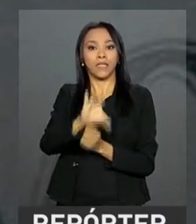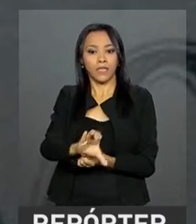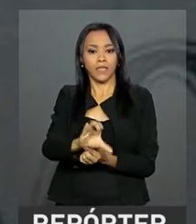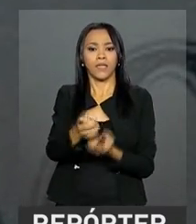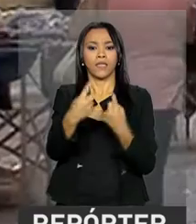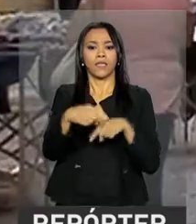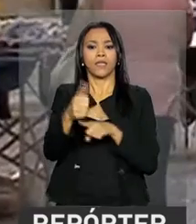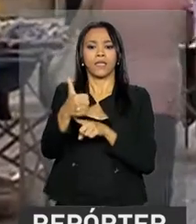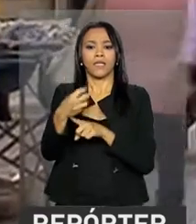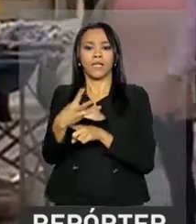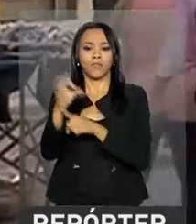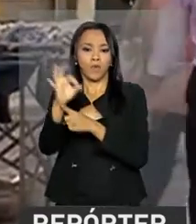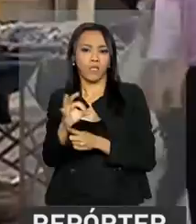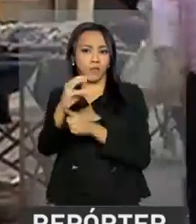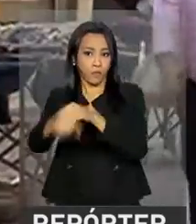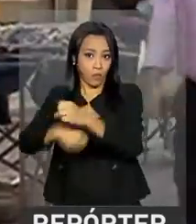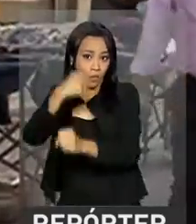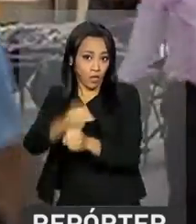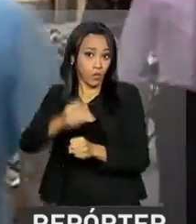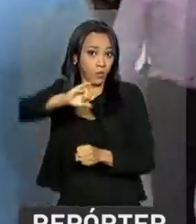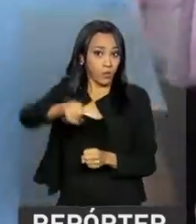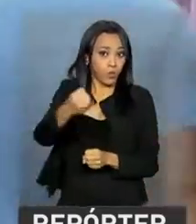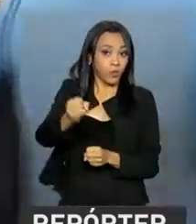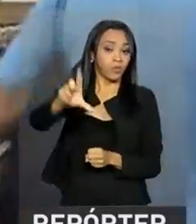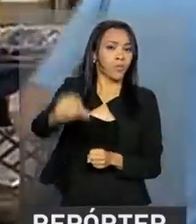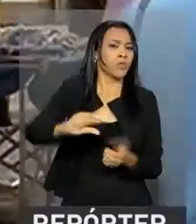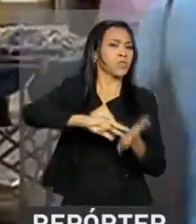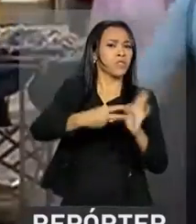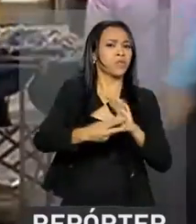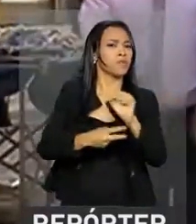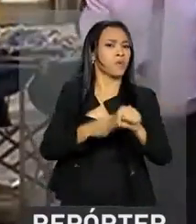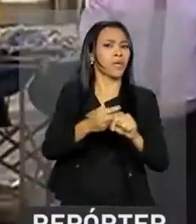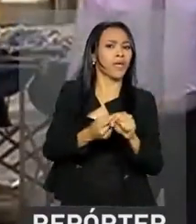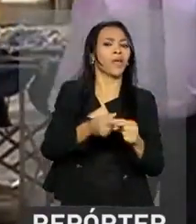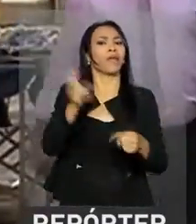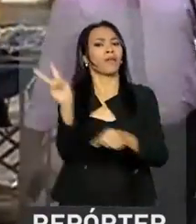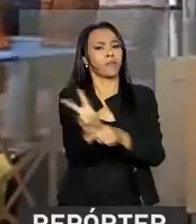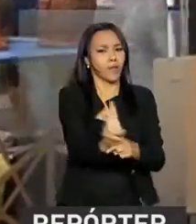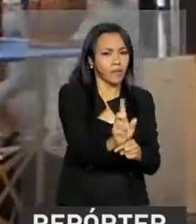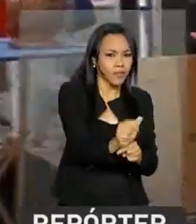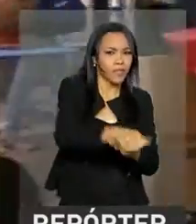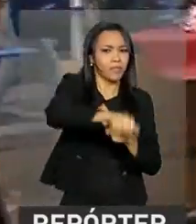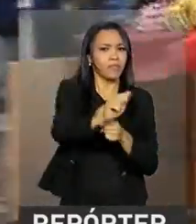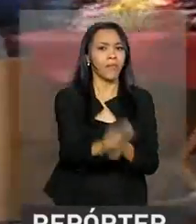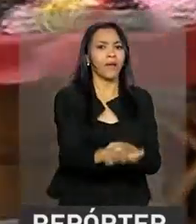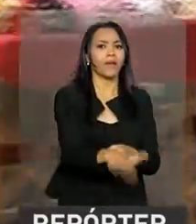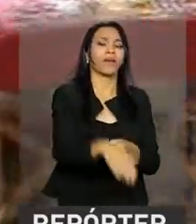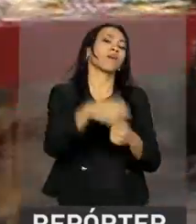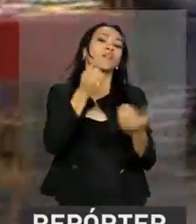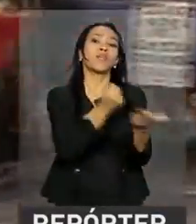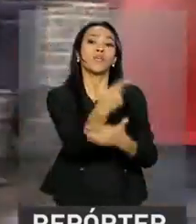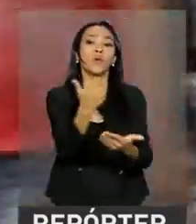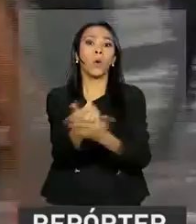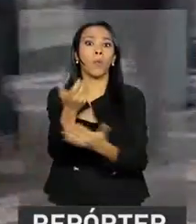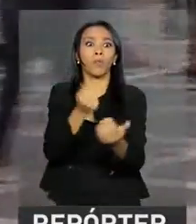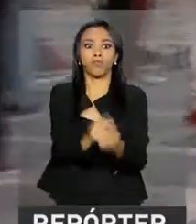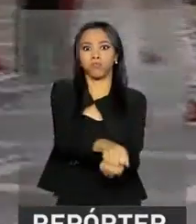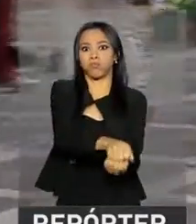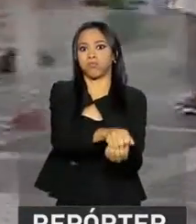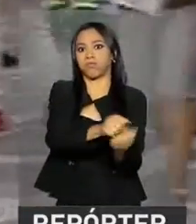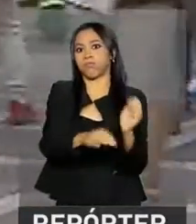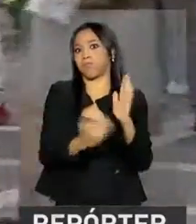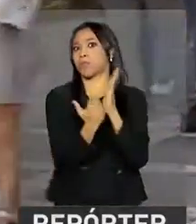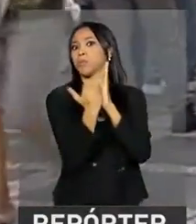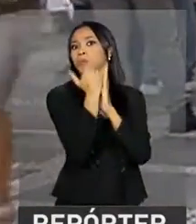cento ao ano juros menores significam crédito mais barato e consumo maior já que as prestações